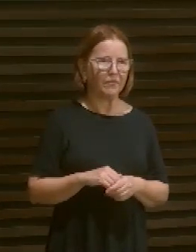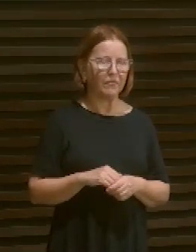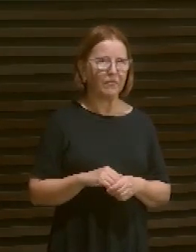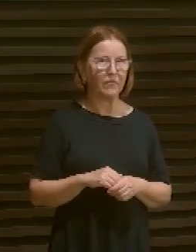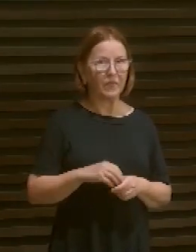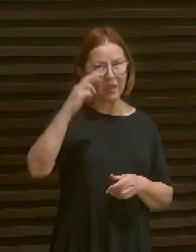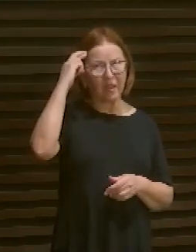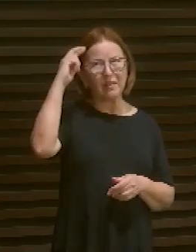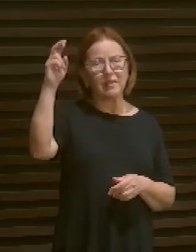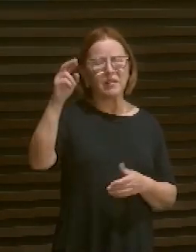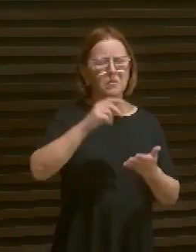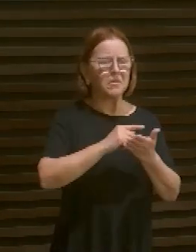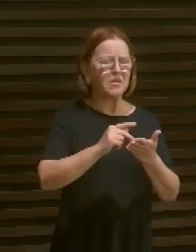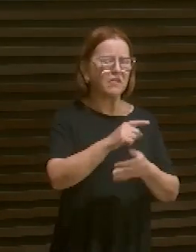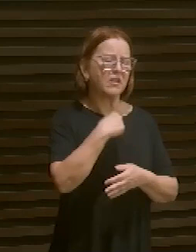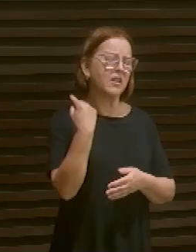Senhor, purifica a nossa igreja.